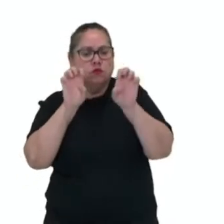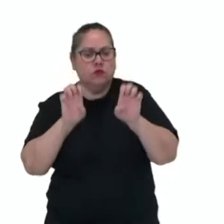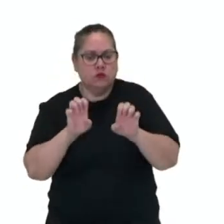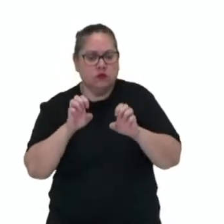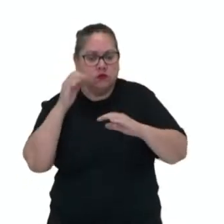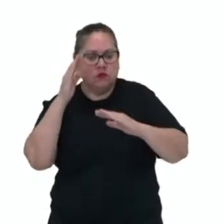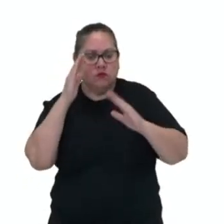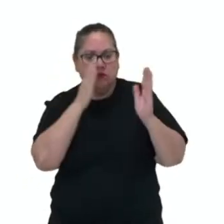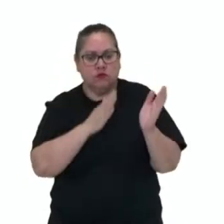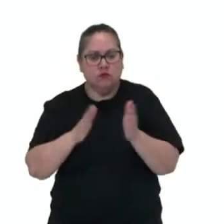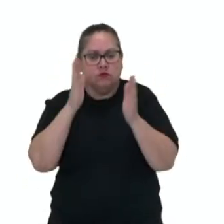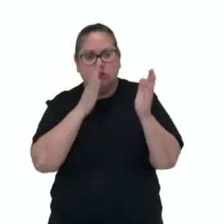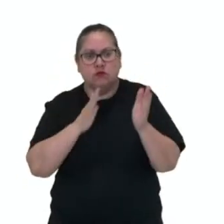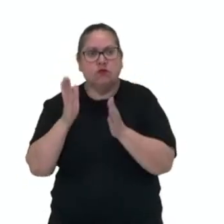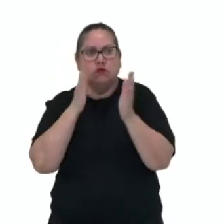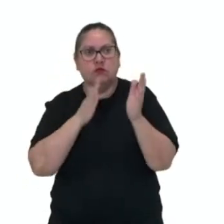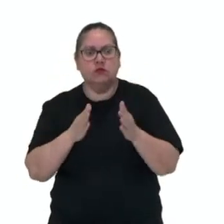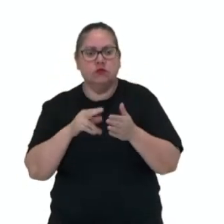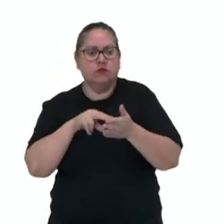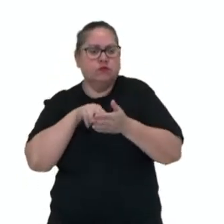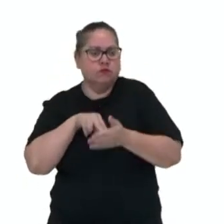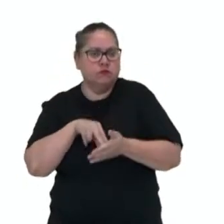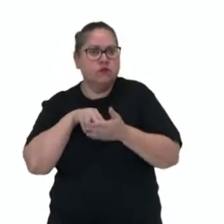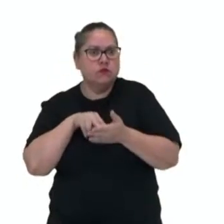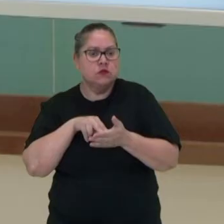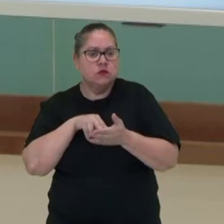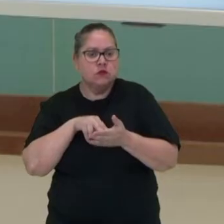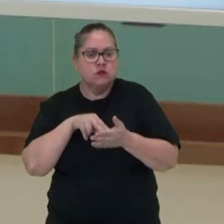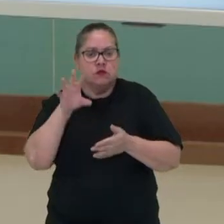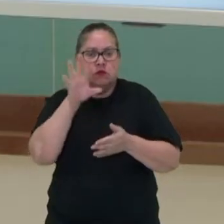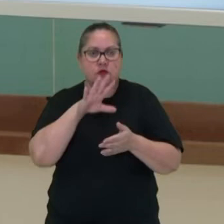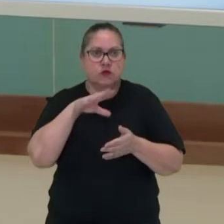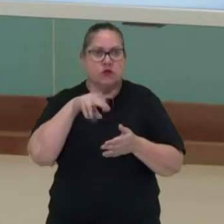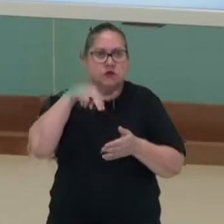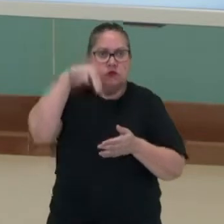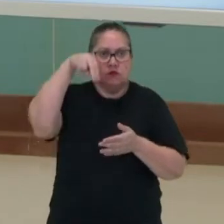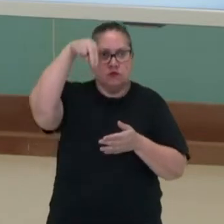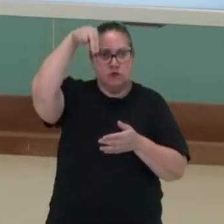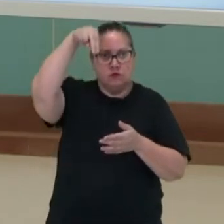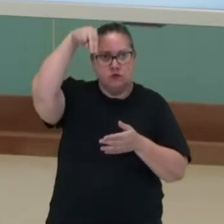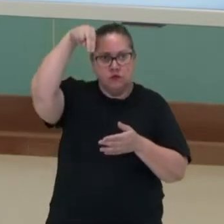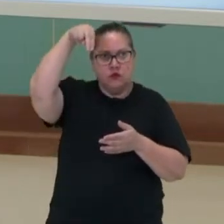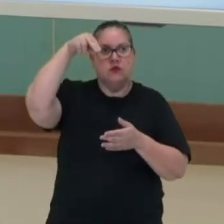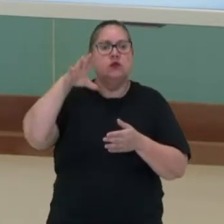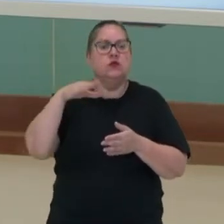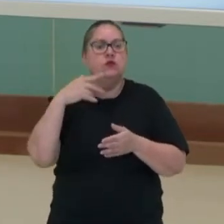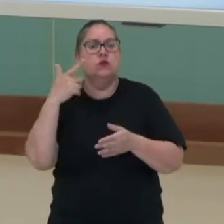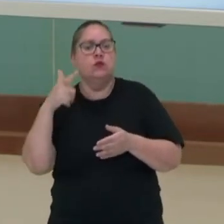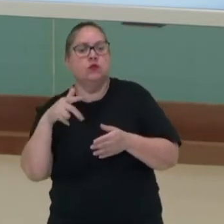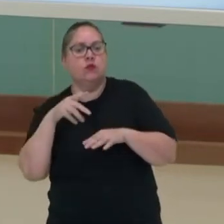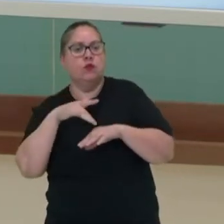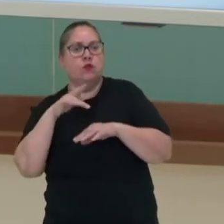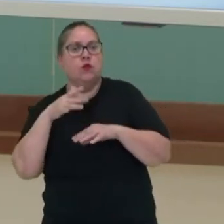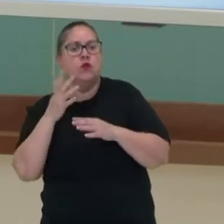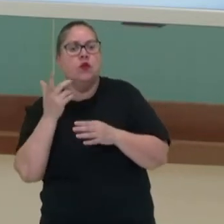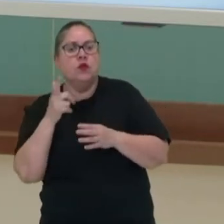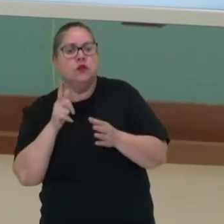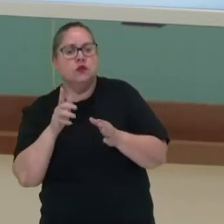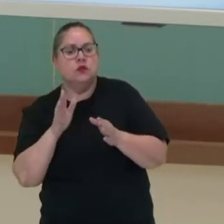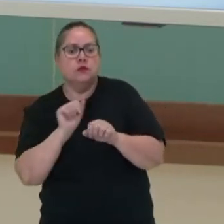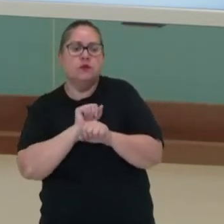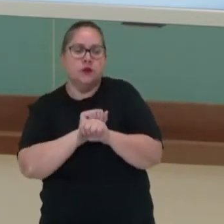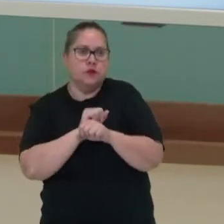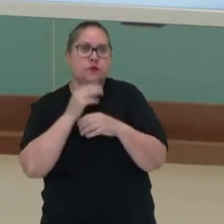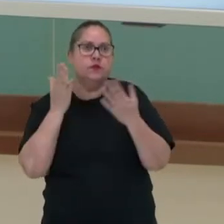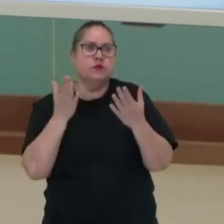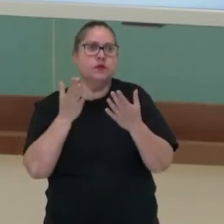produção do engenho que dá muita sustentação à região Nordeste na época, além da exploração de ouro. Isso, obviamente, não para por